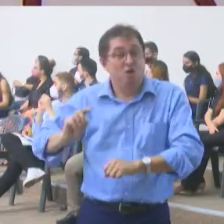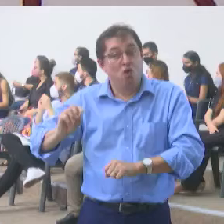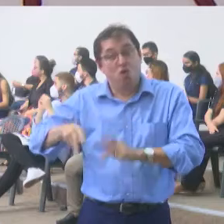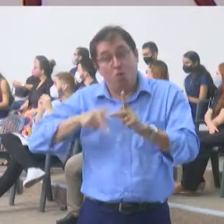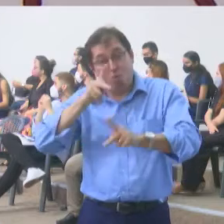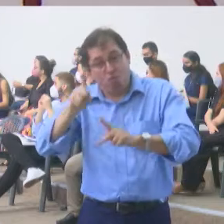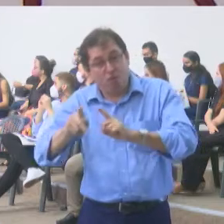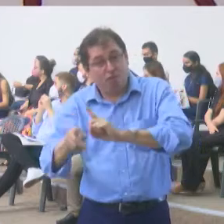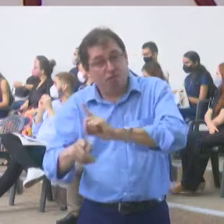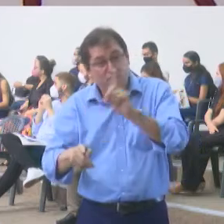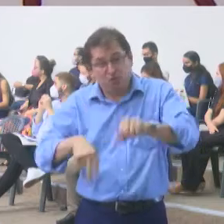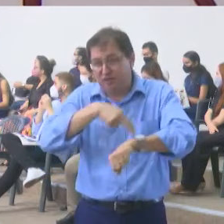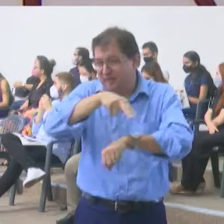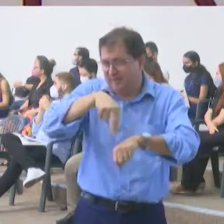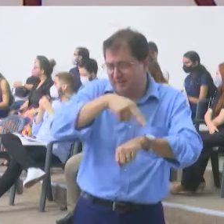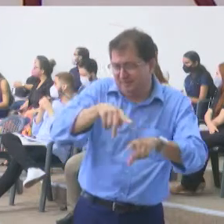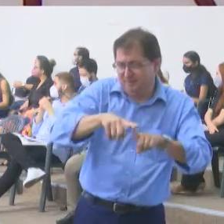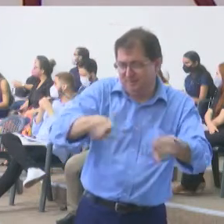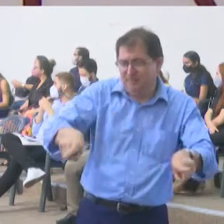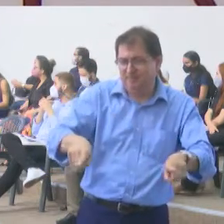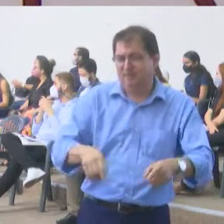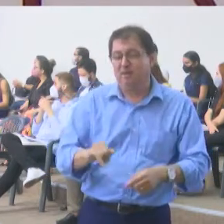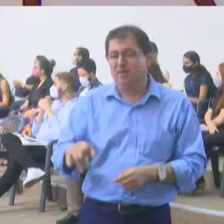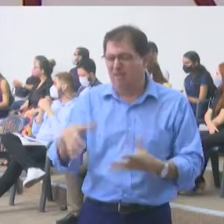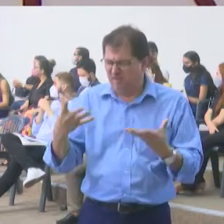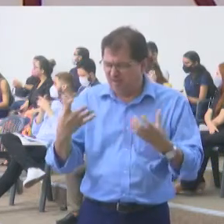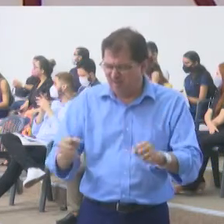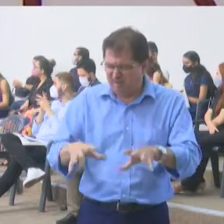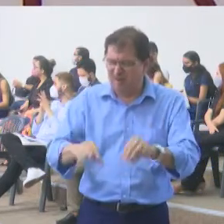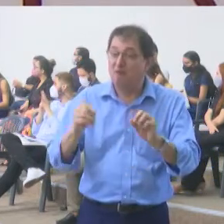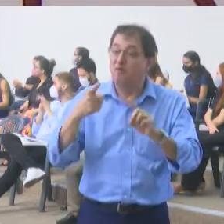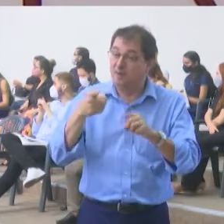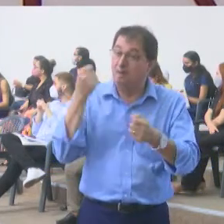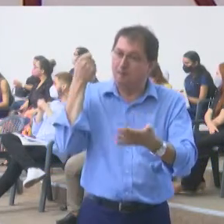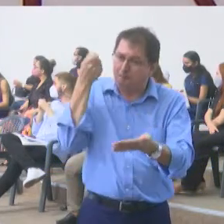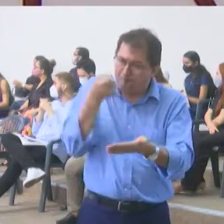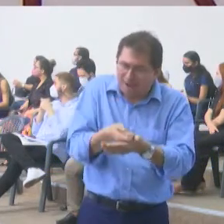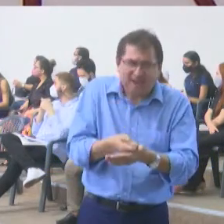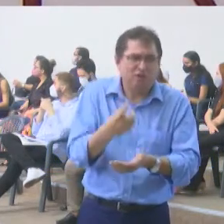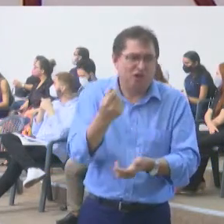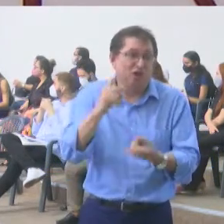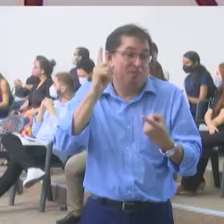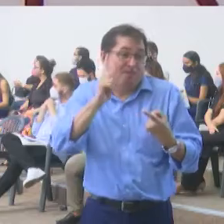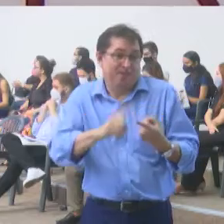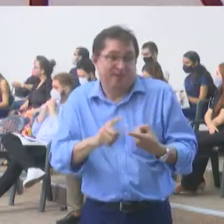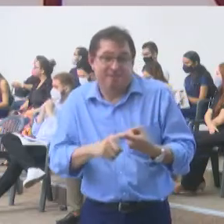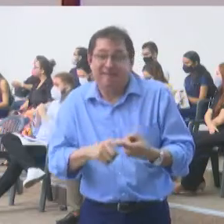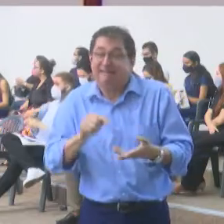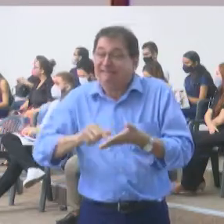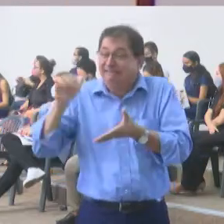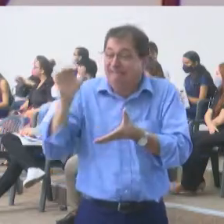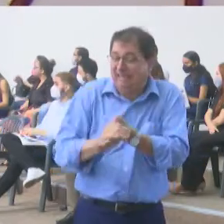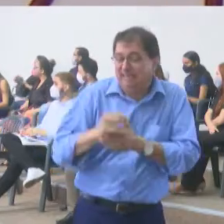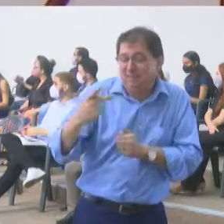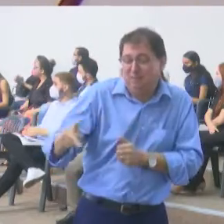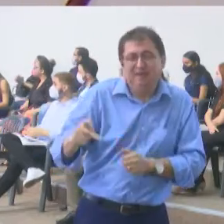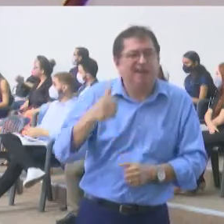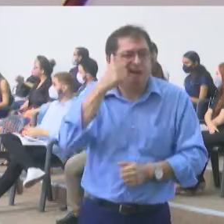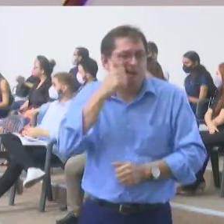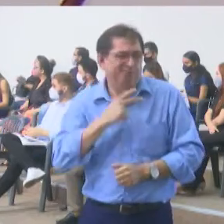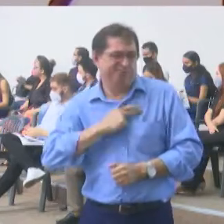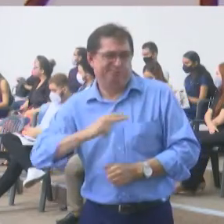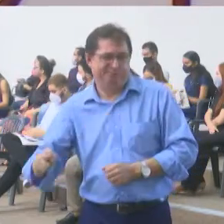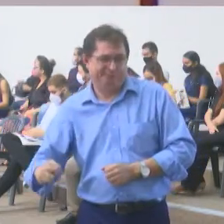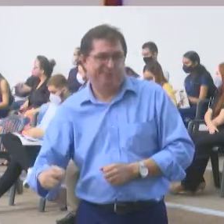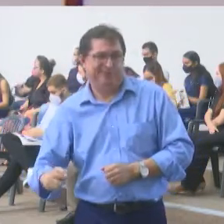Em outras palavras, ele está dizendo: se você quiser a terra, você vai ter que pagar o dinheiro, você vai ter que casar também com Ruth, vai ter que gerar